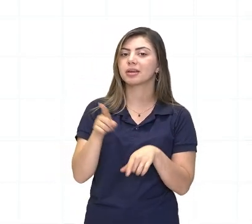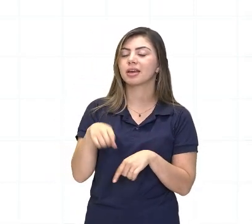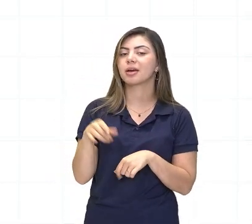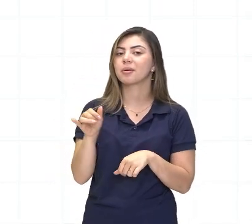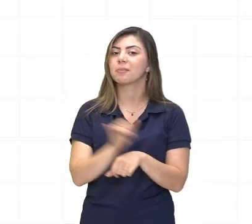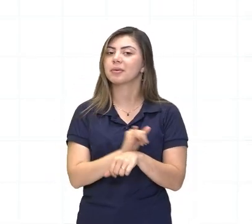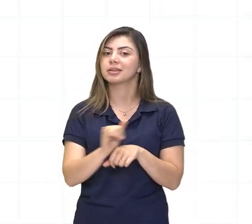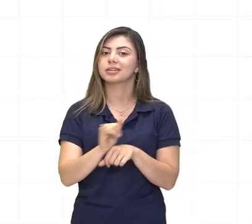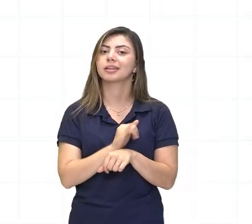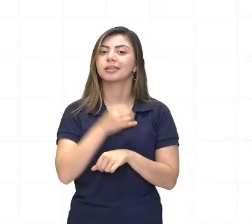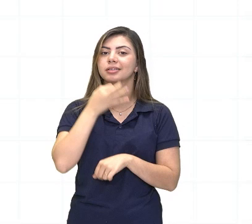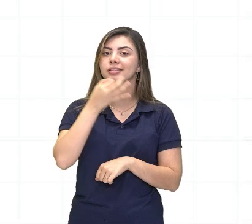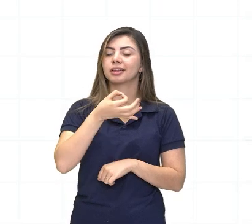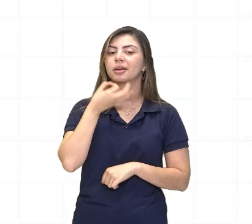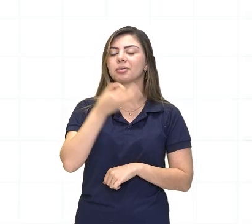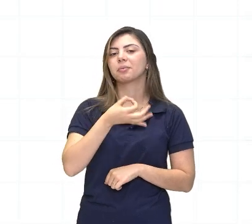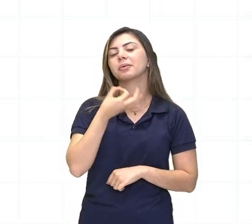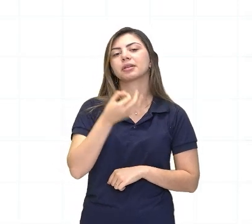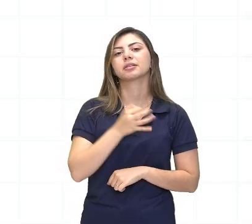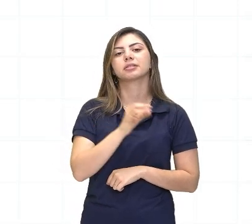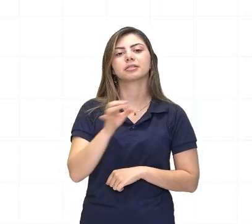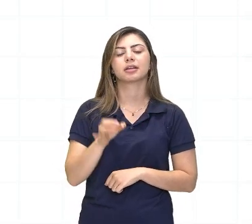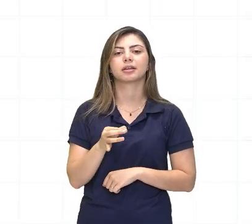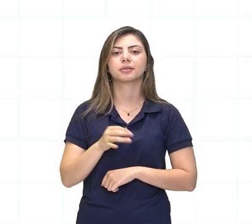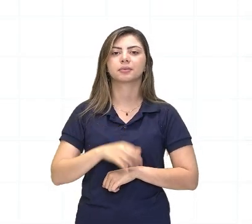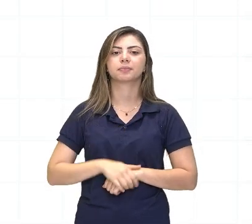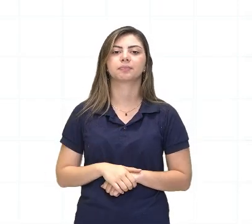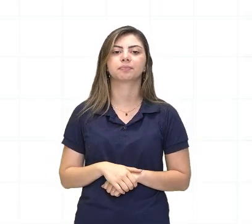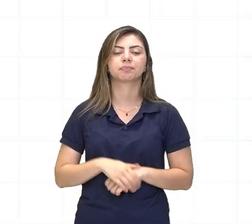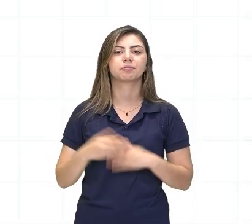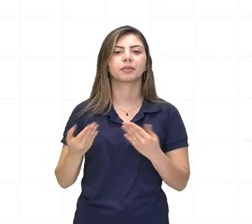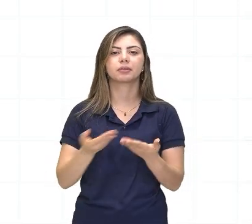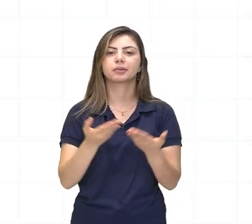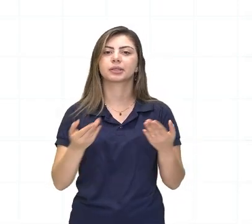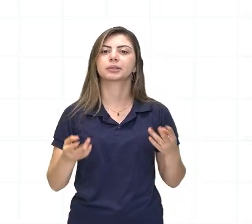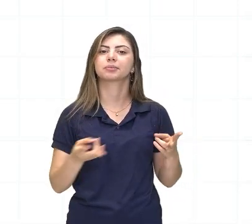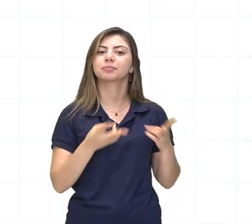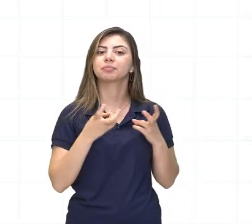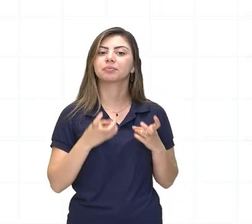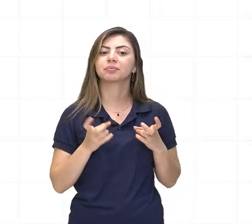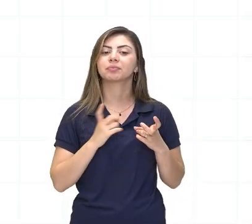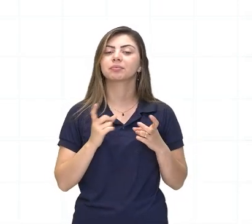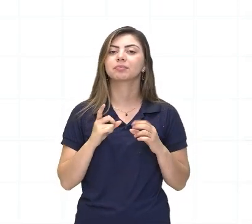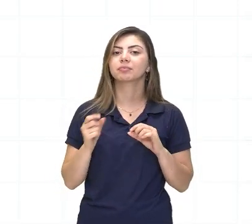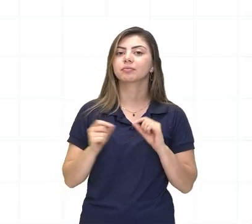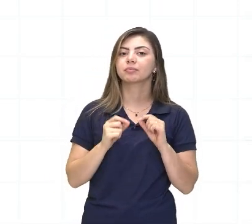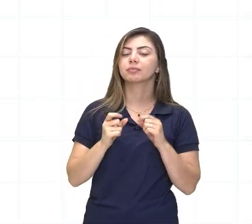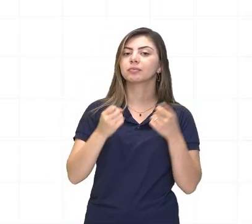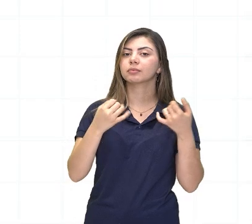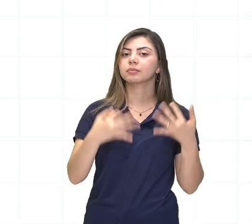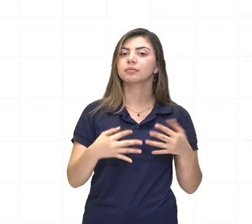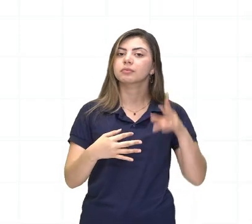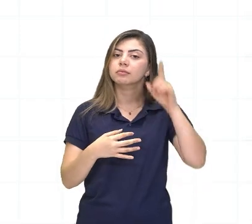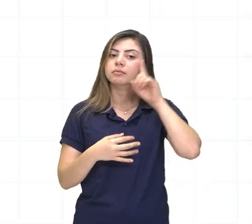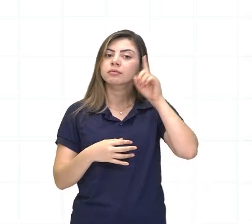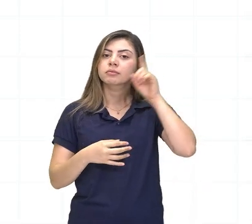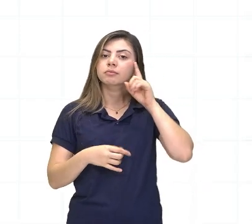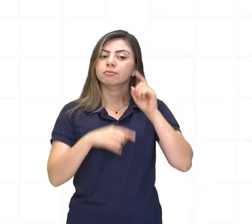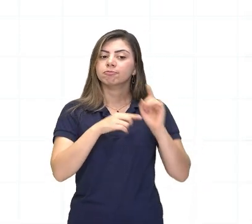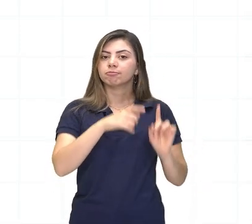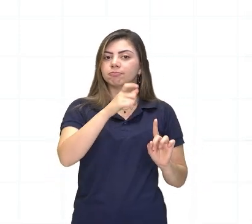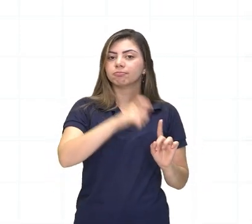estratégia argumentativa quando ela é pontual. Então perceba que ele está pontuando sobre um dia a dia do nosso cacique